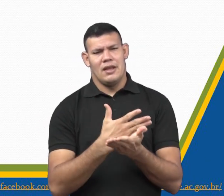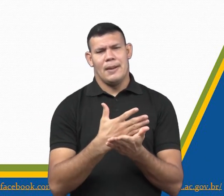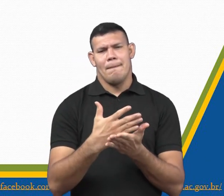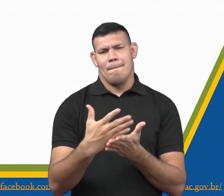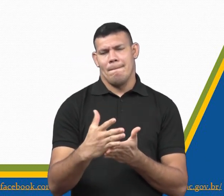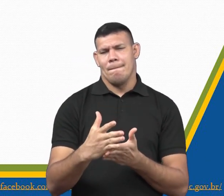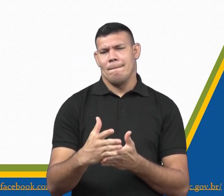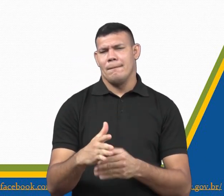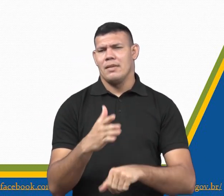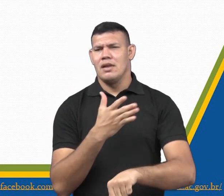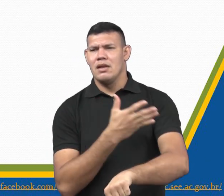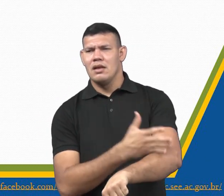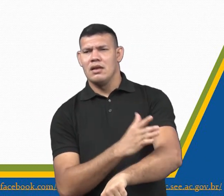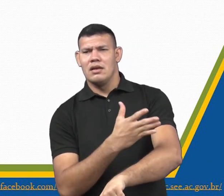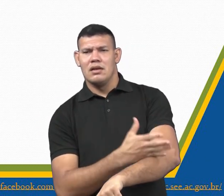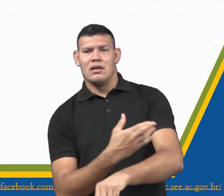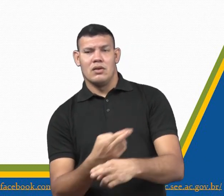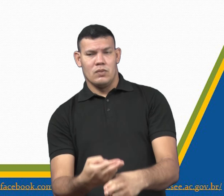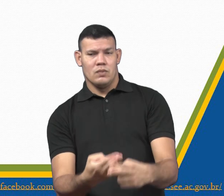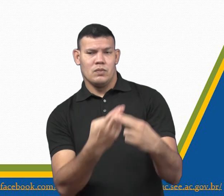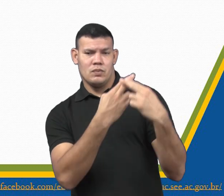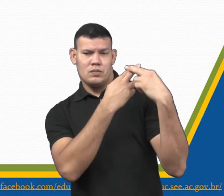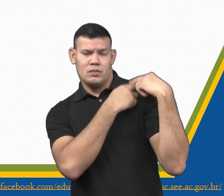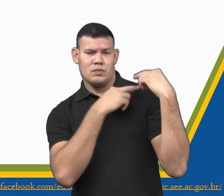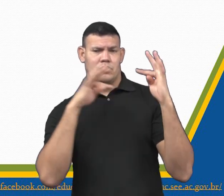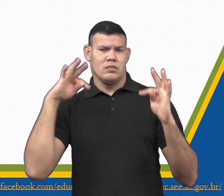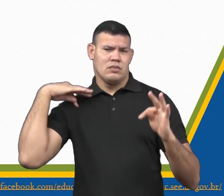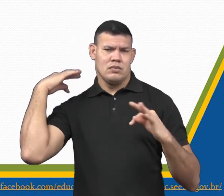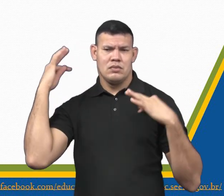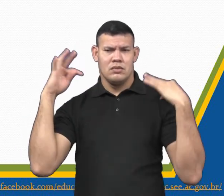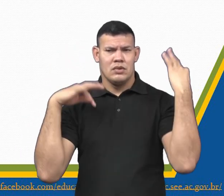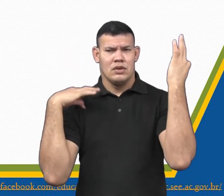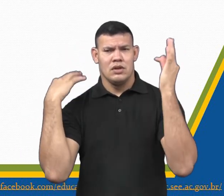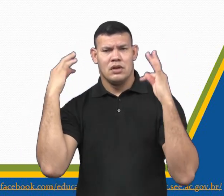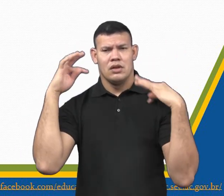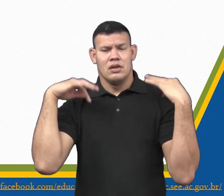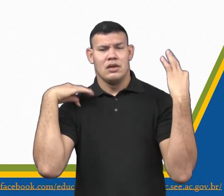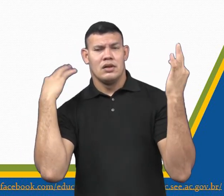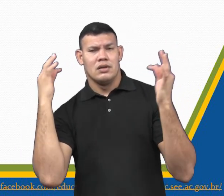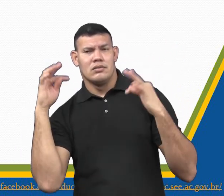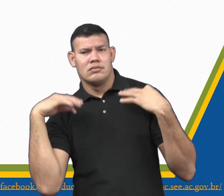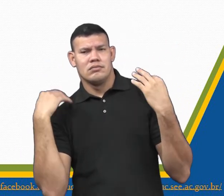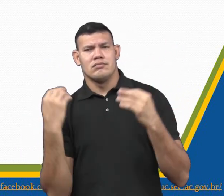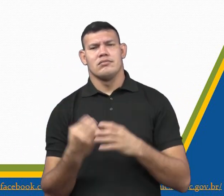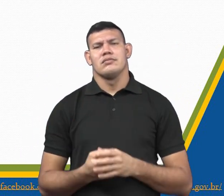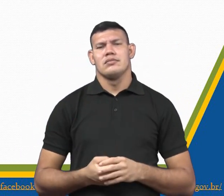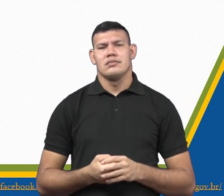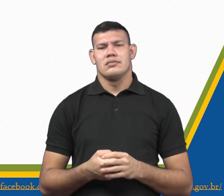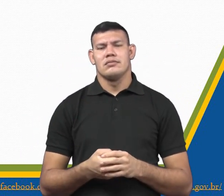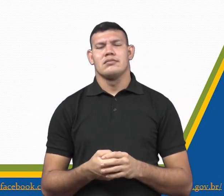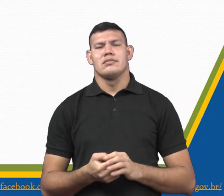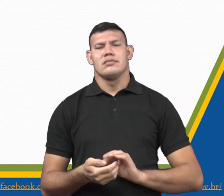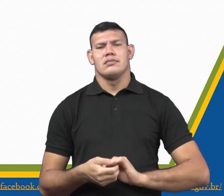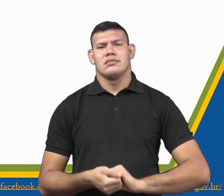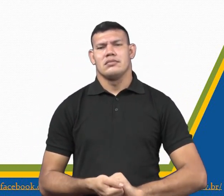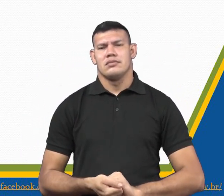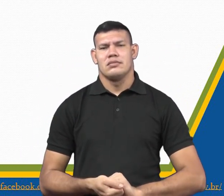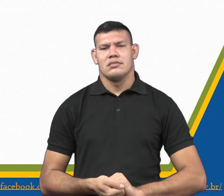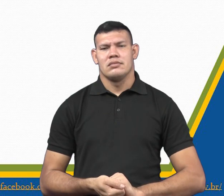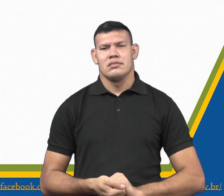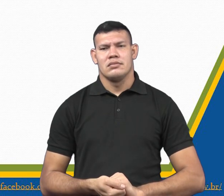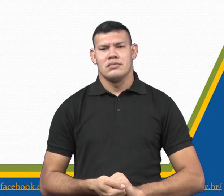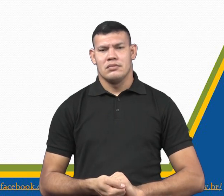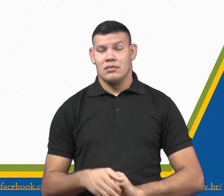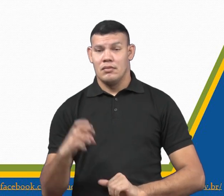Até mesmo os que participam delas podem começar a fazer seu treino para turismo responsável. No mundo mais sustentável, eles